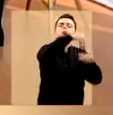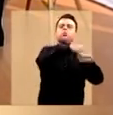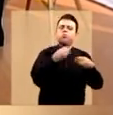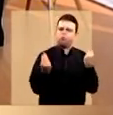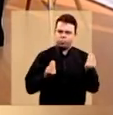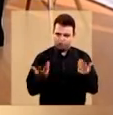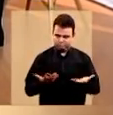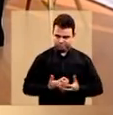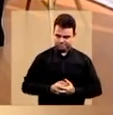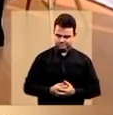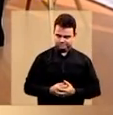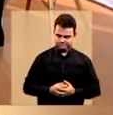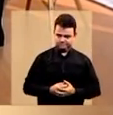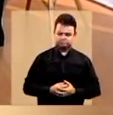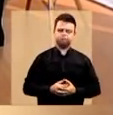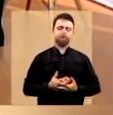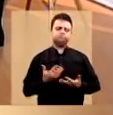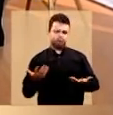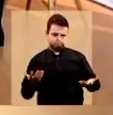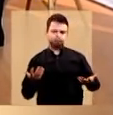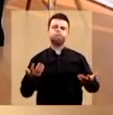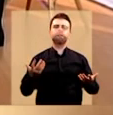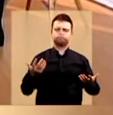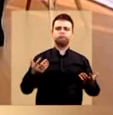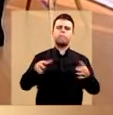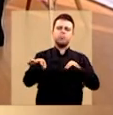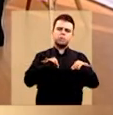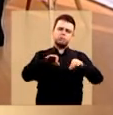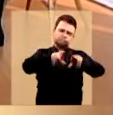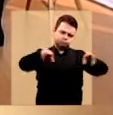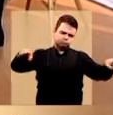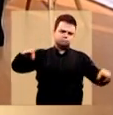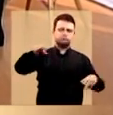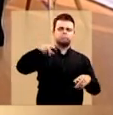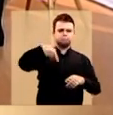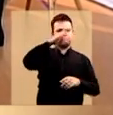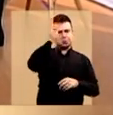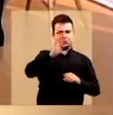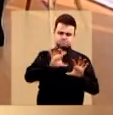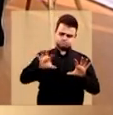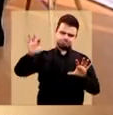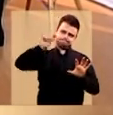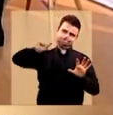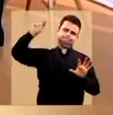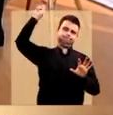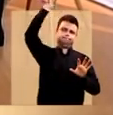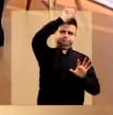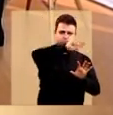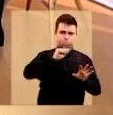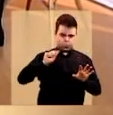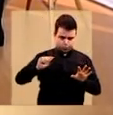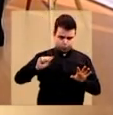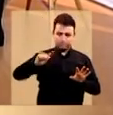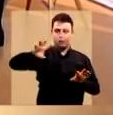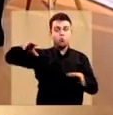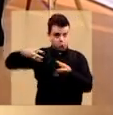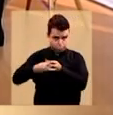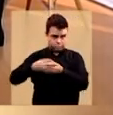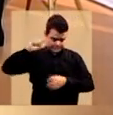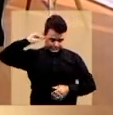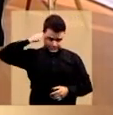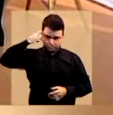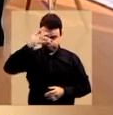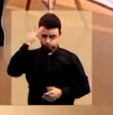de aula? Então, a gente tem várias iniciativas em vários locais do país que levam as pessoas do próprio movimento